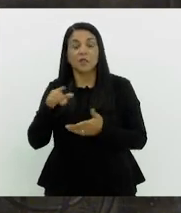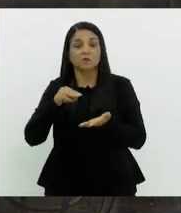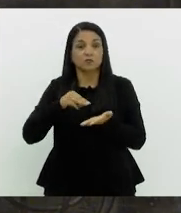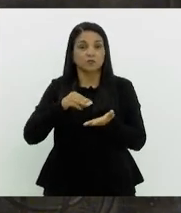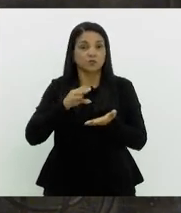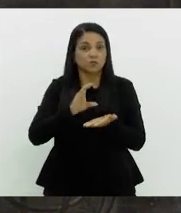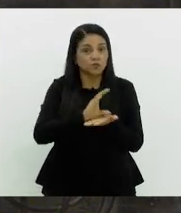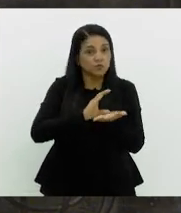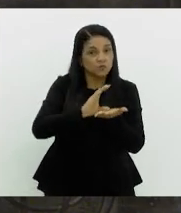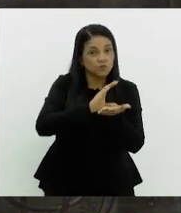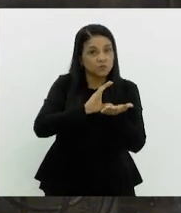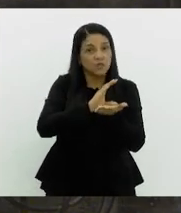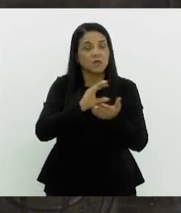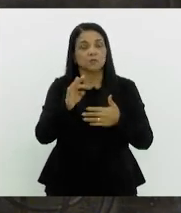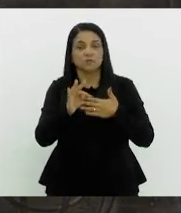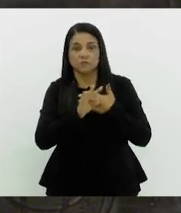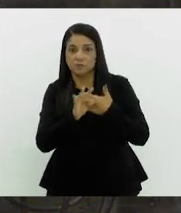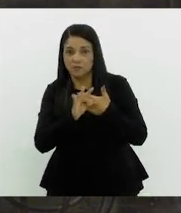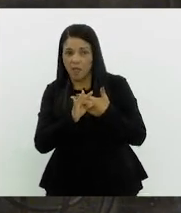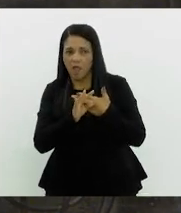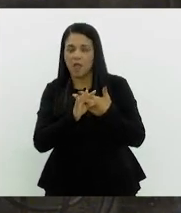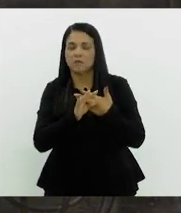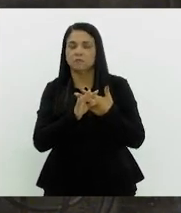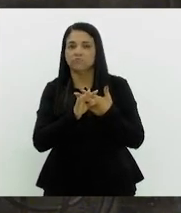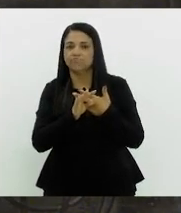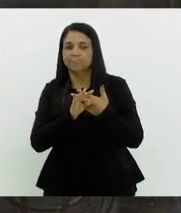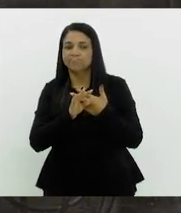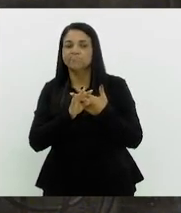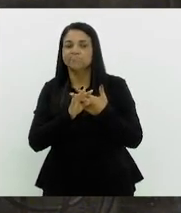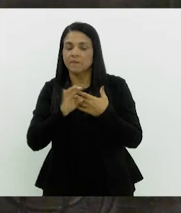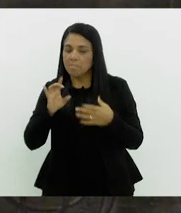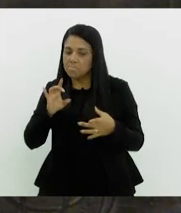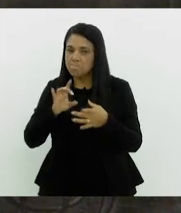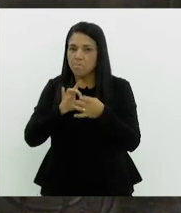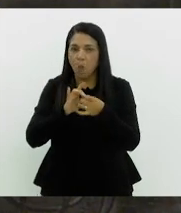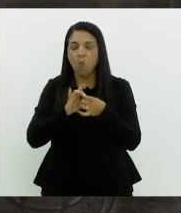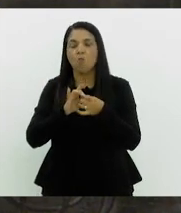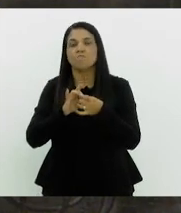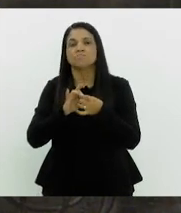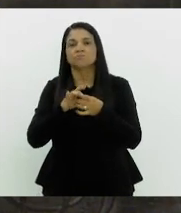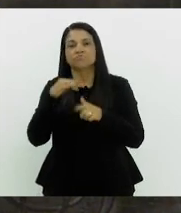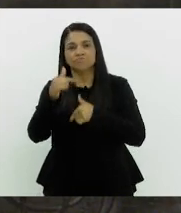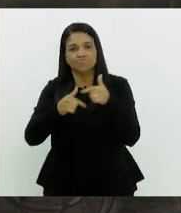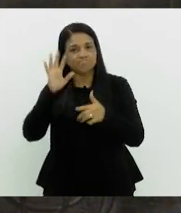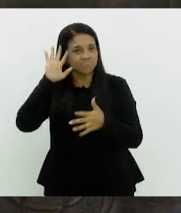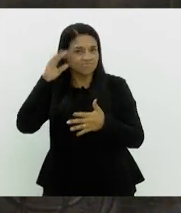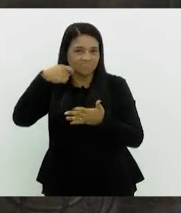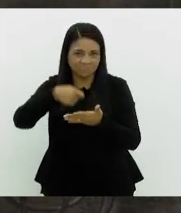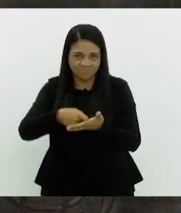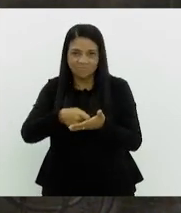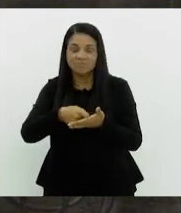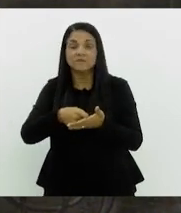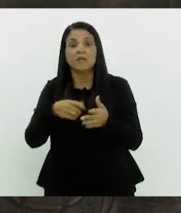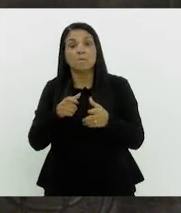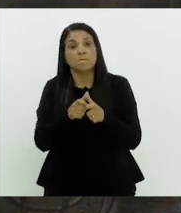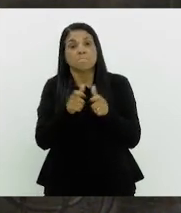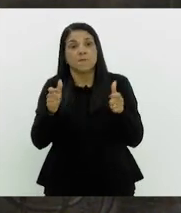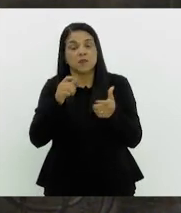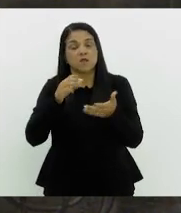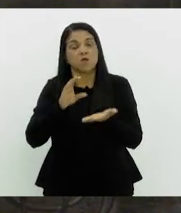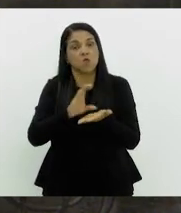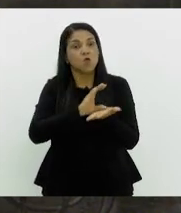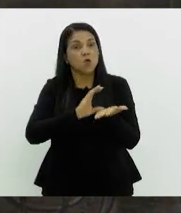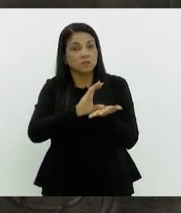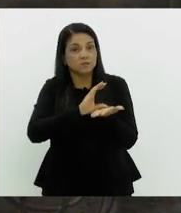origem técnica, isso enriquece muito as decisões que nós temos, mas a gente tem uma maioria de conselheiros que vêm de